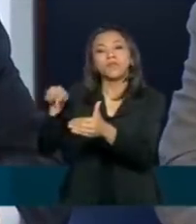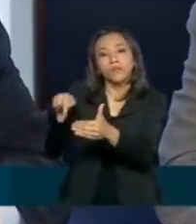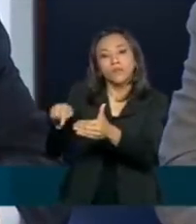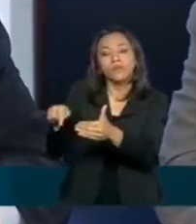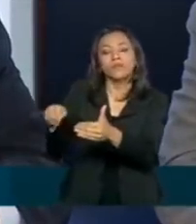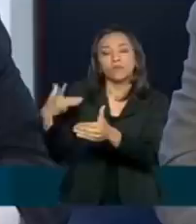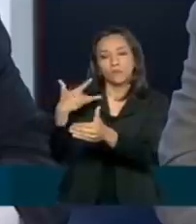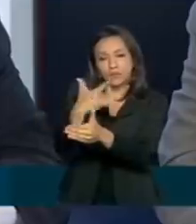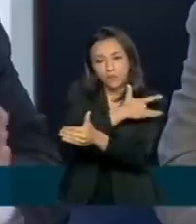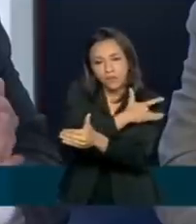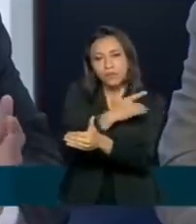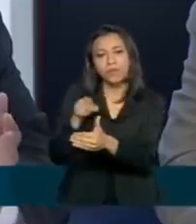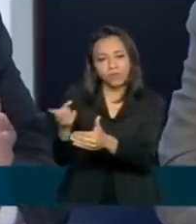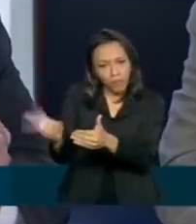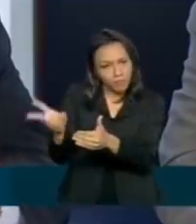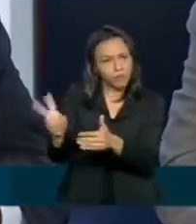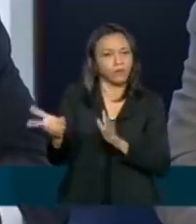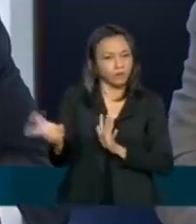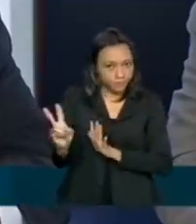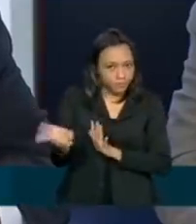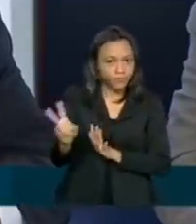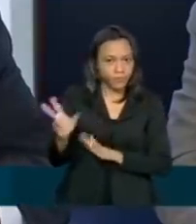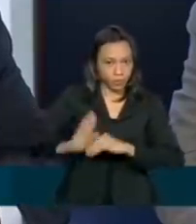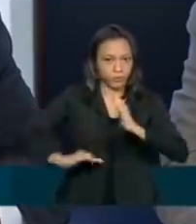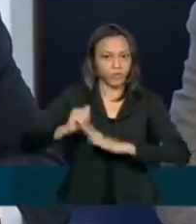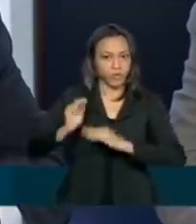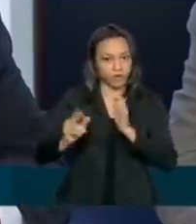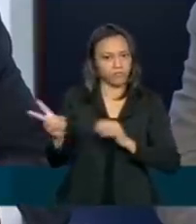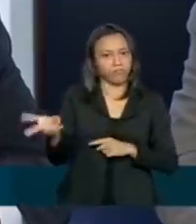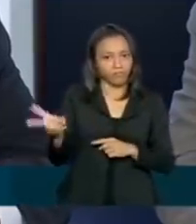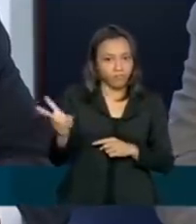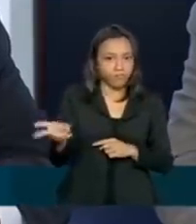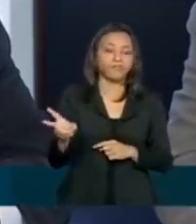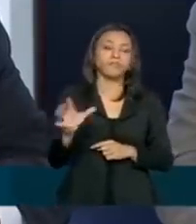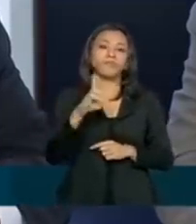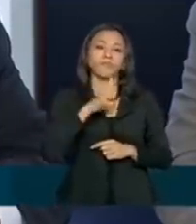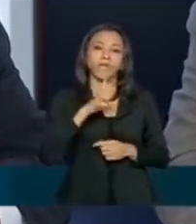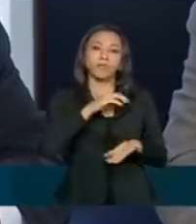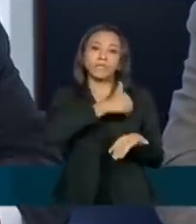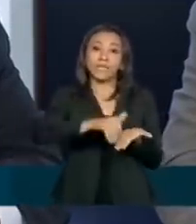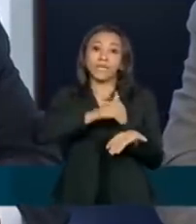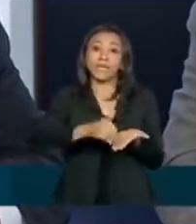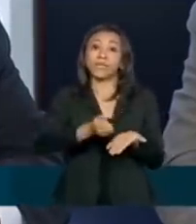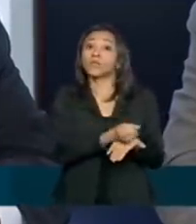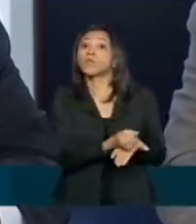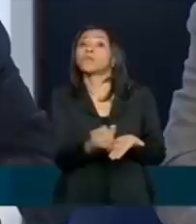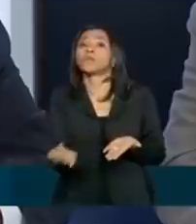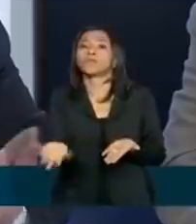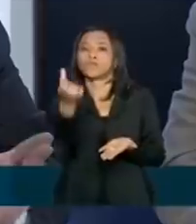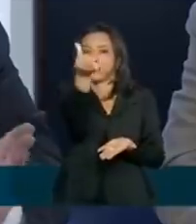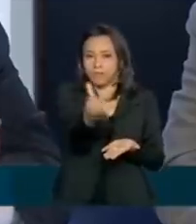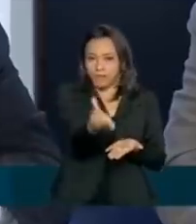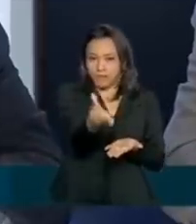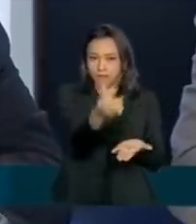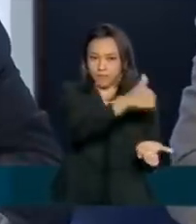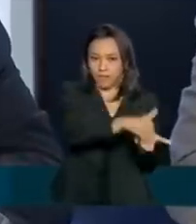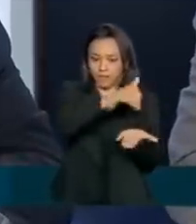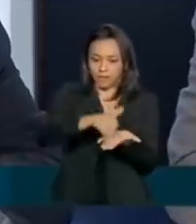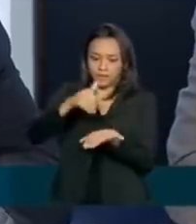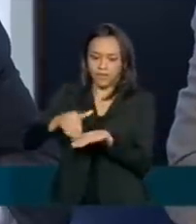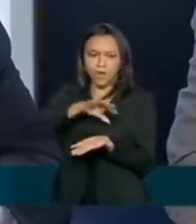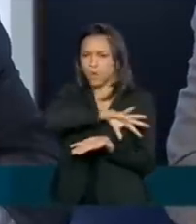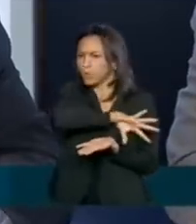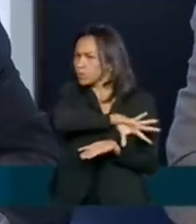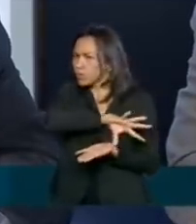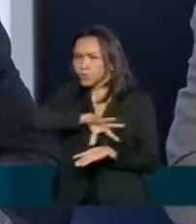é intocável, ela está funcionando. Já estamos com os secretários, são 6 secretarias. Hoje já tenho todos os secretários